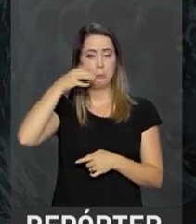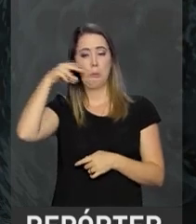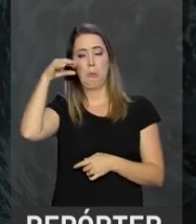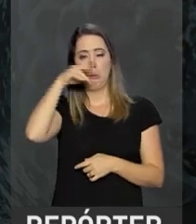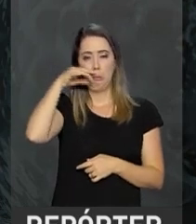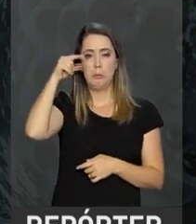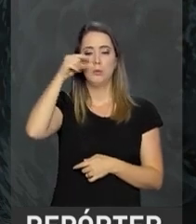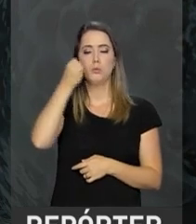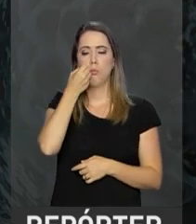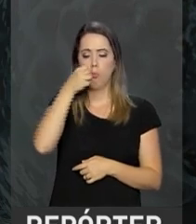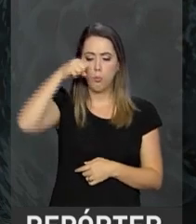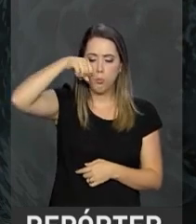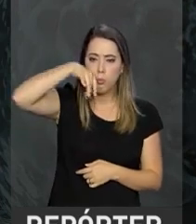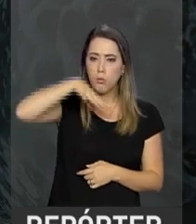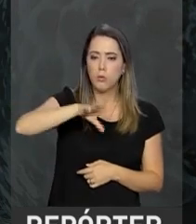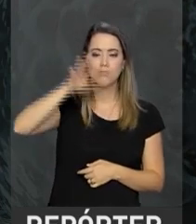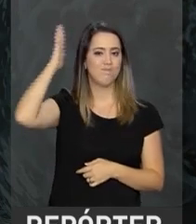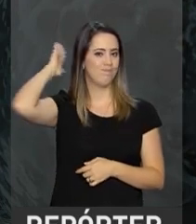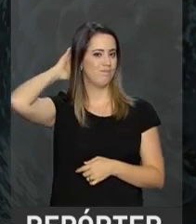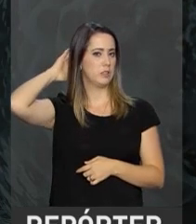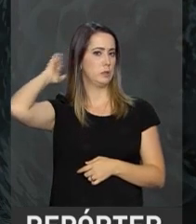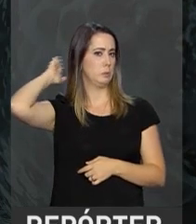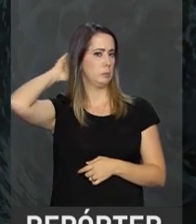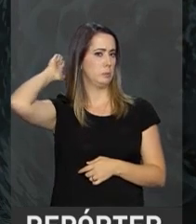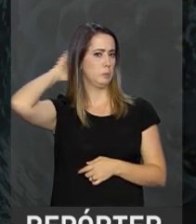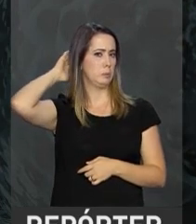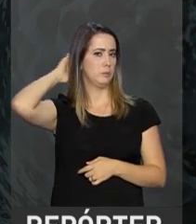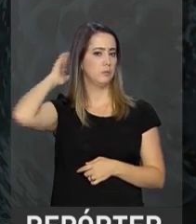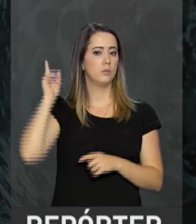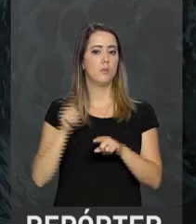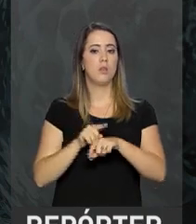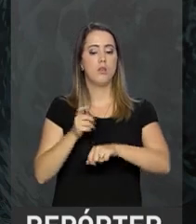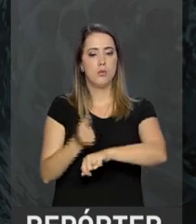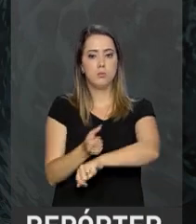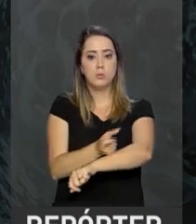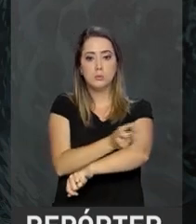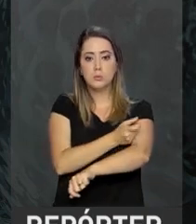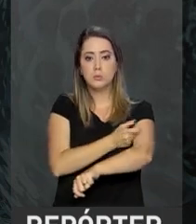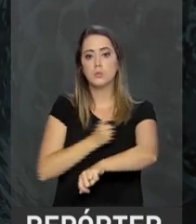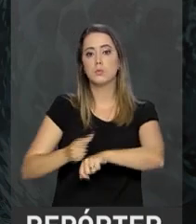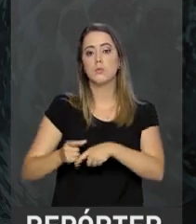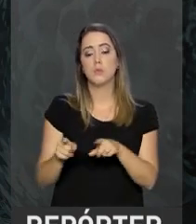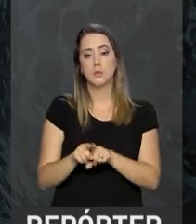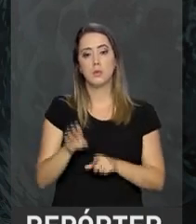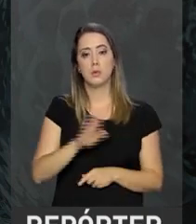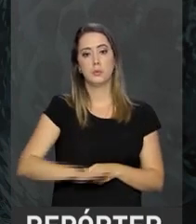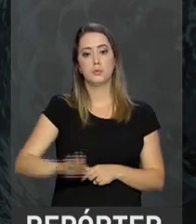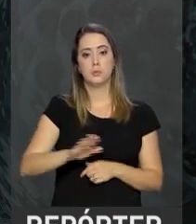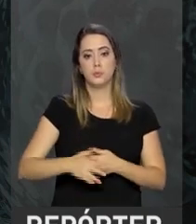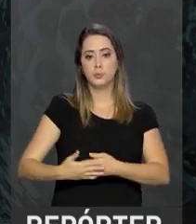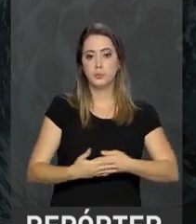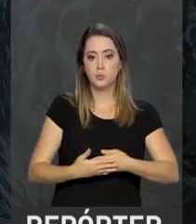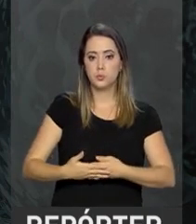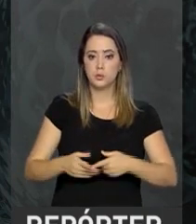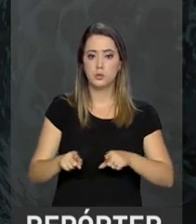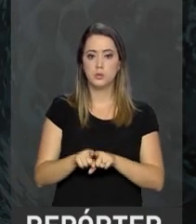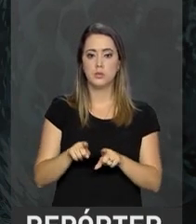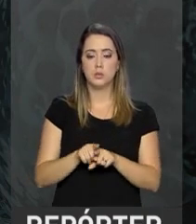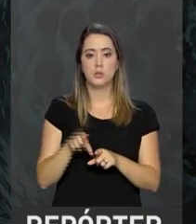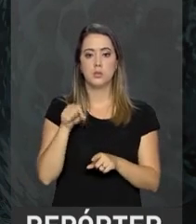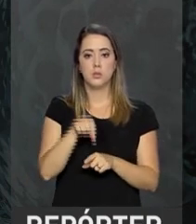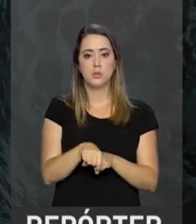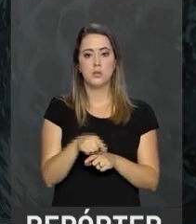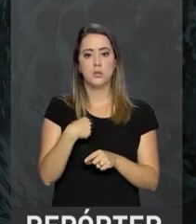vômitos rigidez na nuca e algumas vezes manchas na pele em crianças pequenas há também o abaulamento